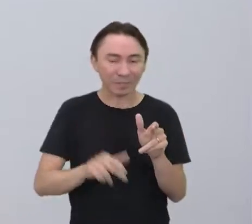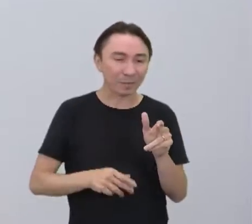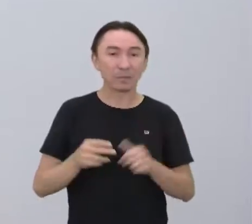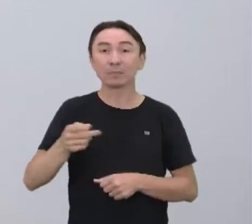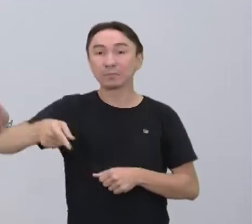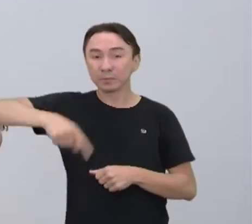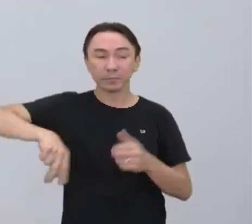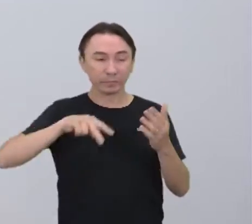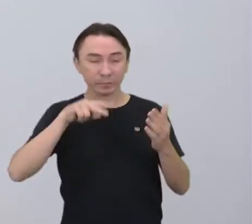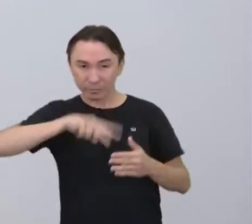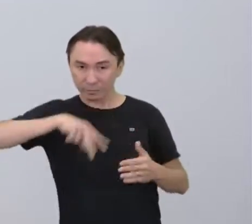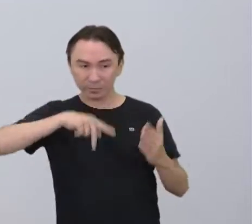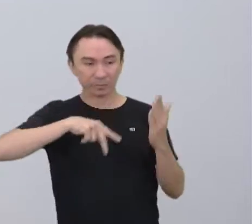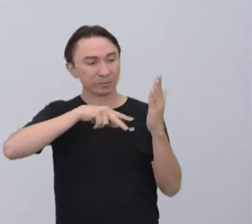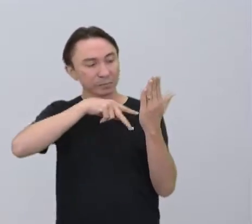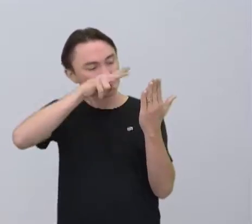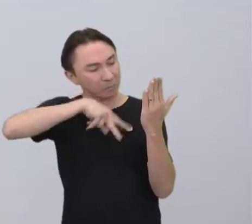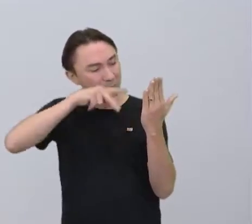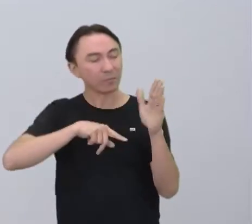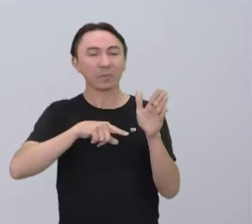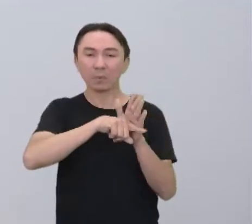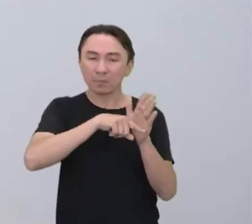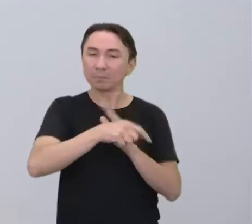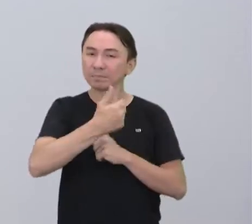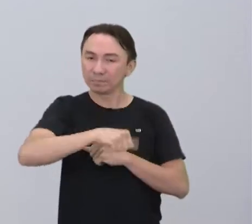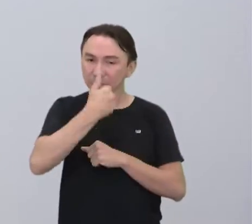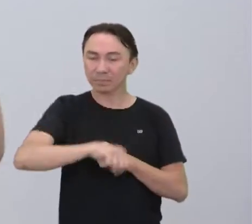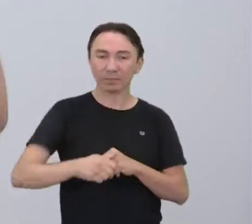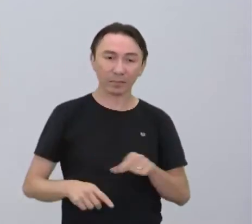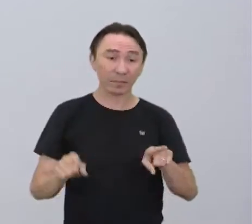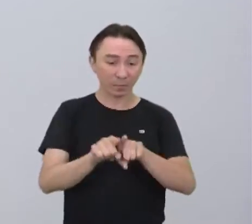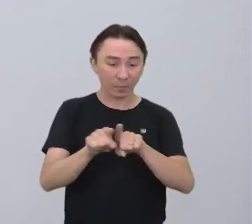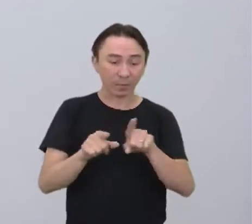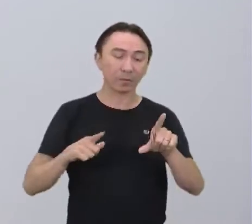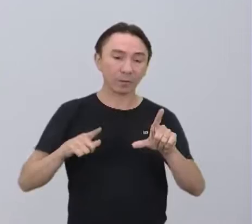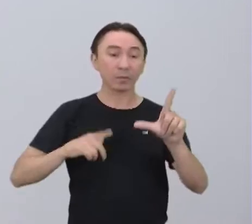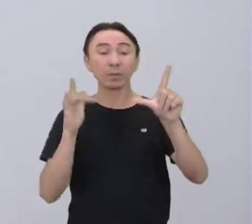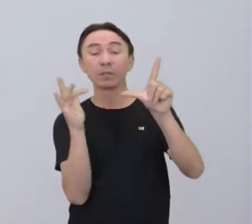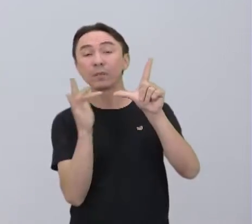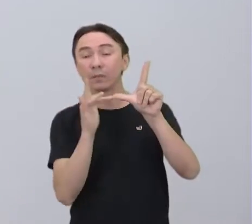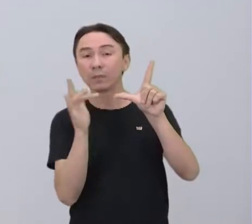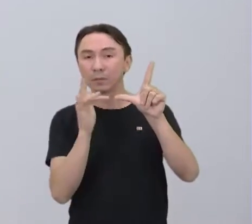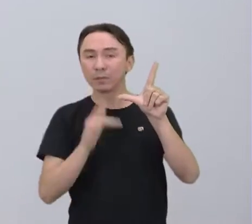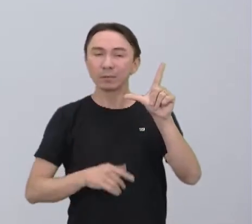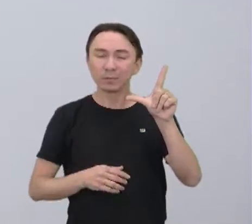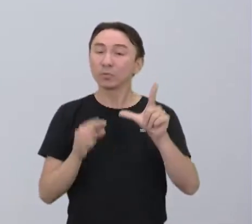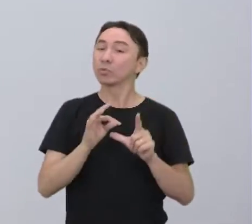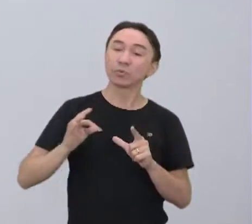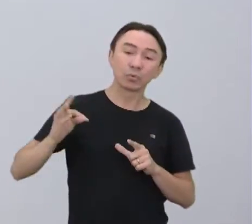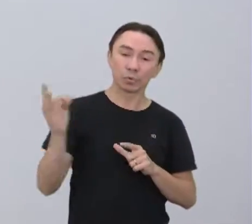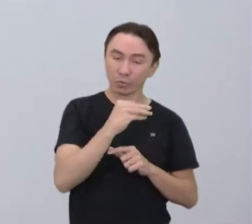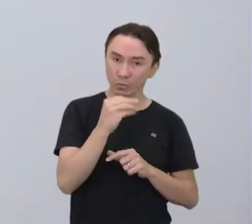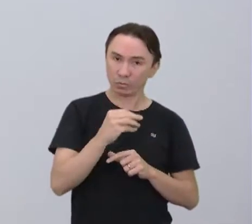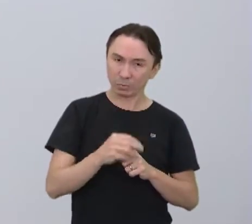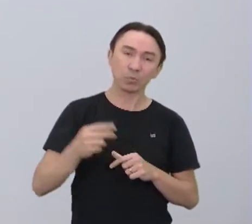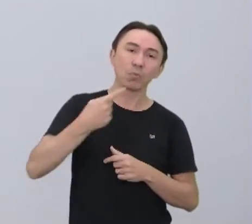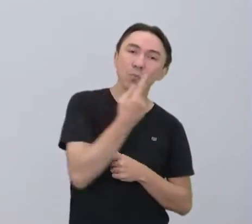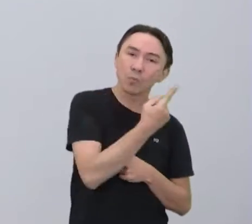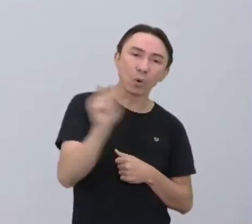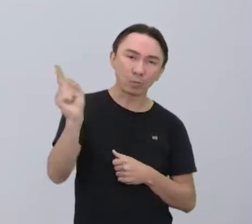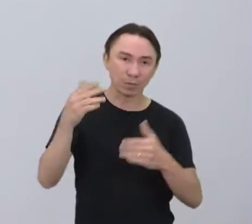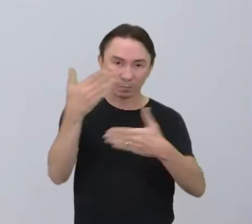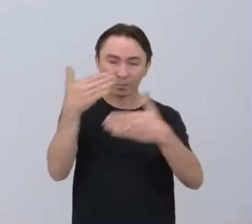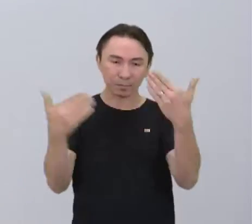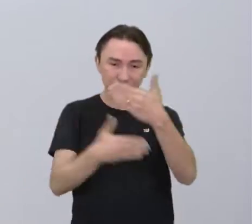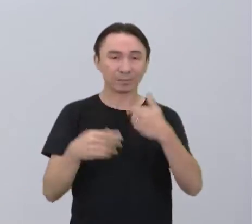de todas elas no final da aula, no último slide, que aí vocês conseguem ver todas elas na íntegra, né, se você